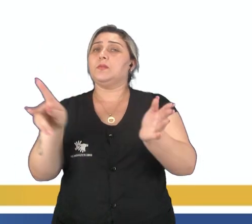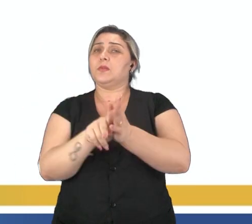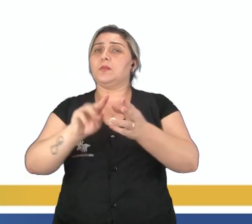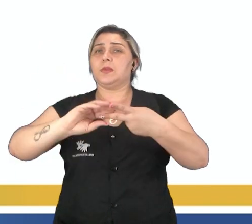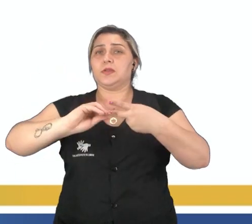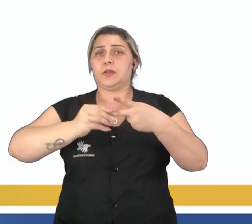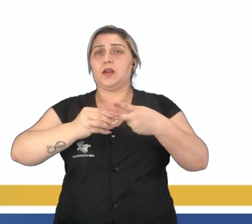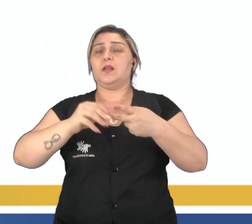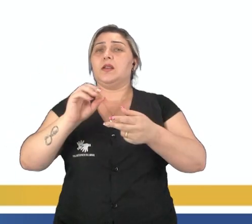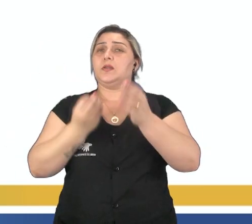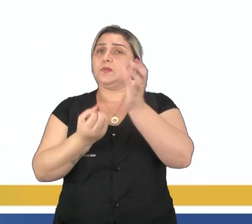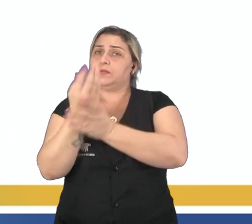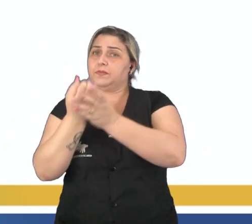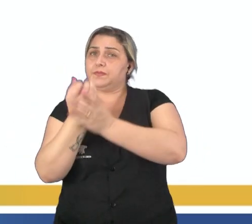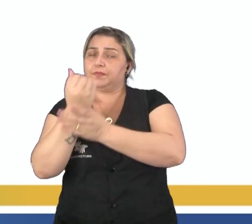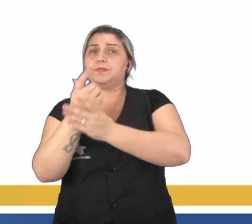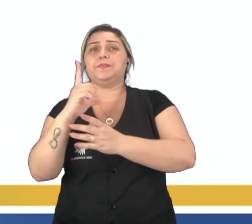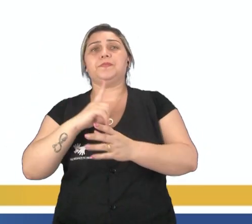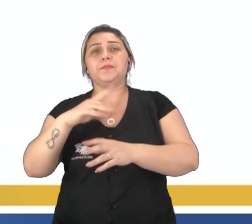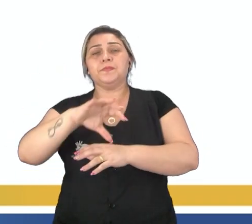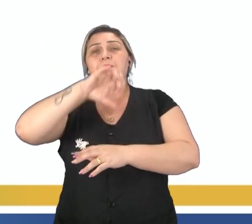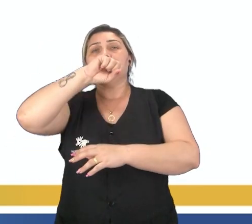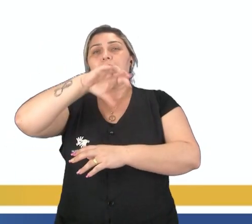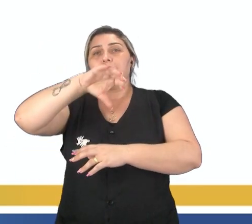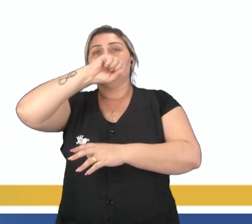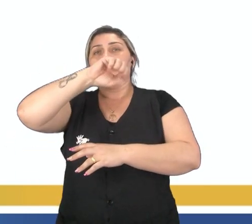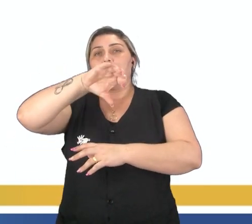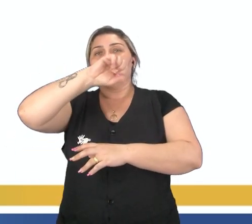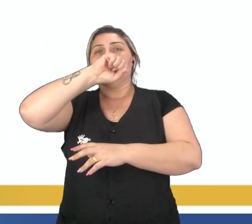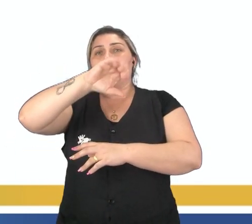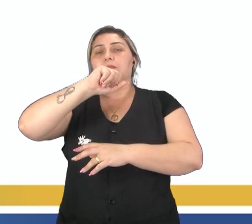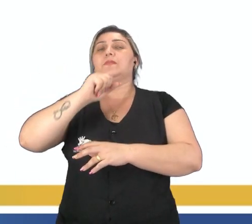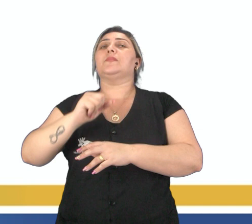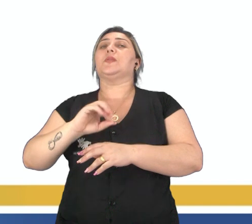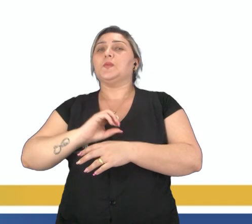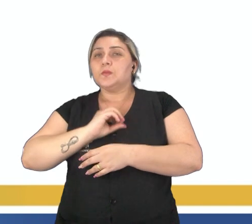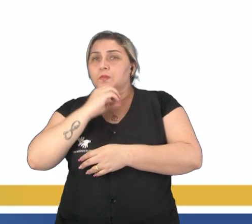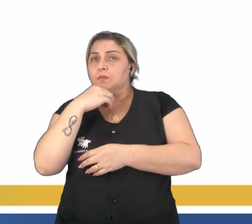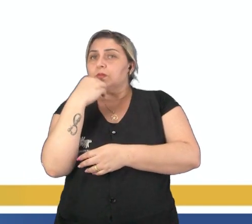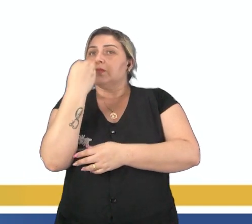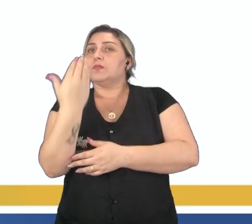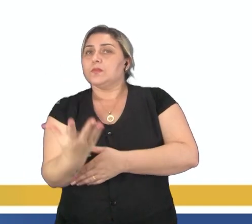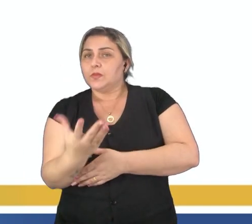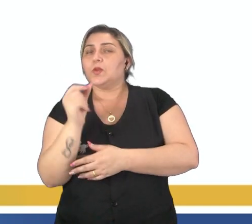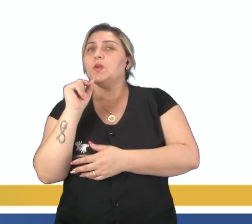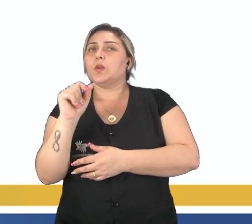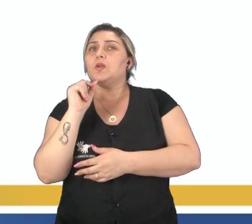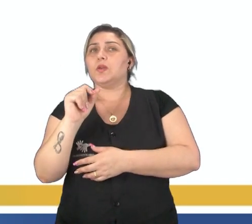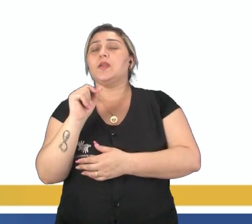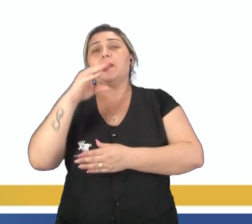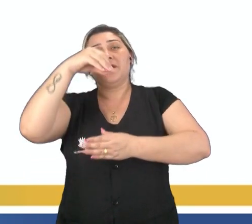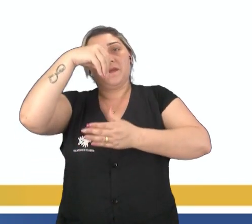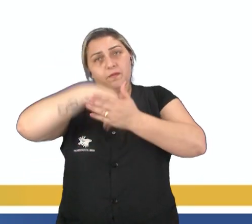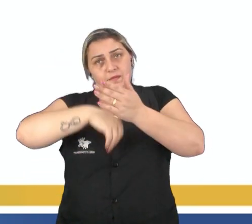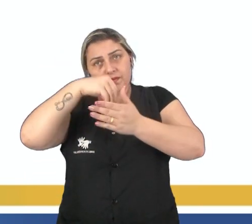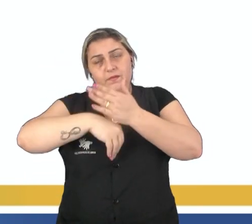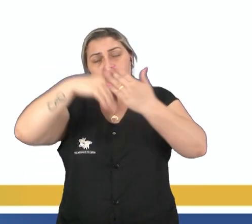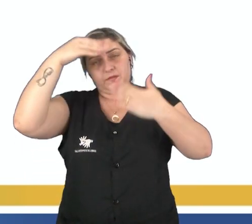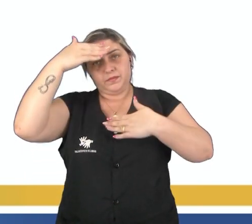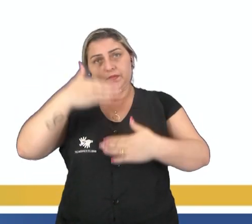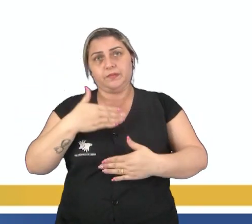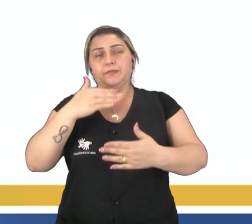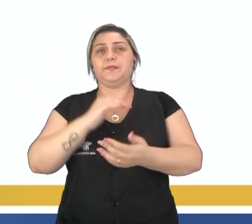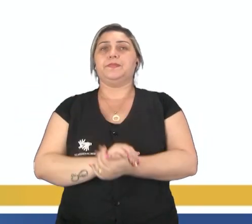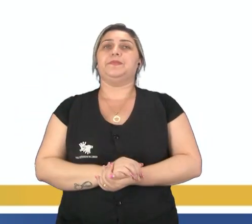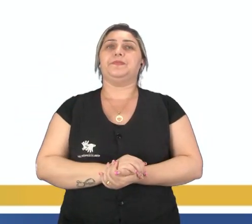a todo momento estar recebendo oxigênio para continuar se mantendo e retirando os resíduos do que foi produzido, retirando então o dióxido